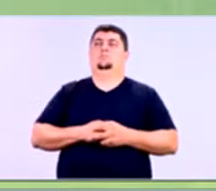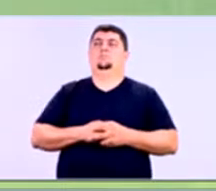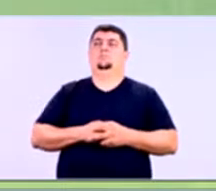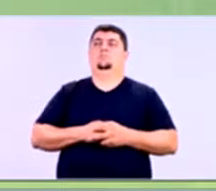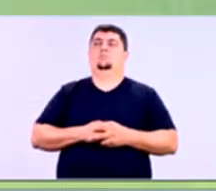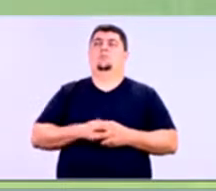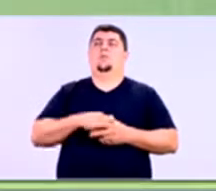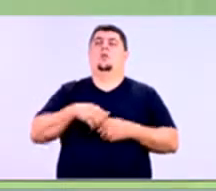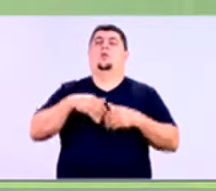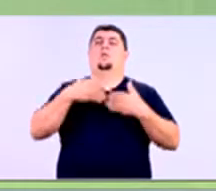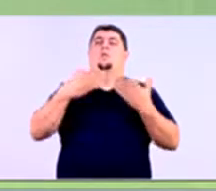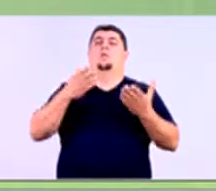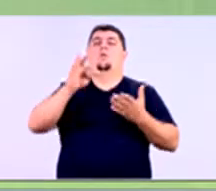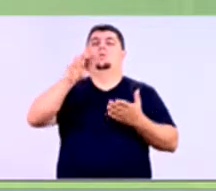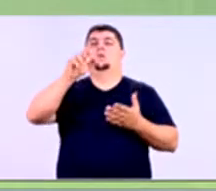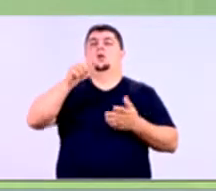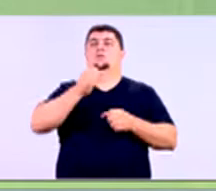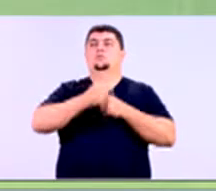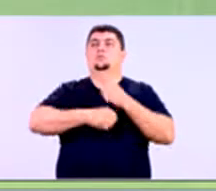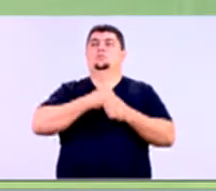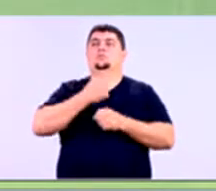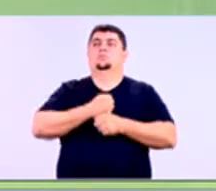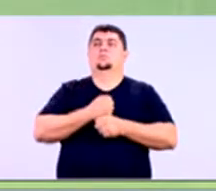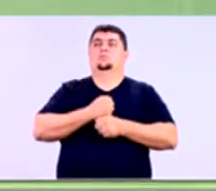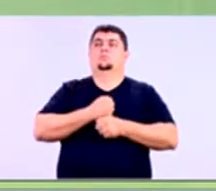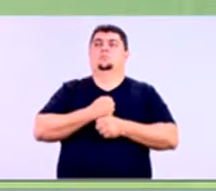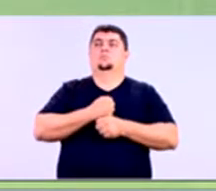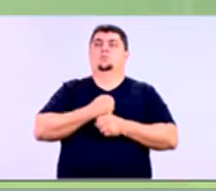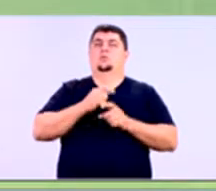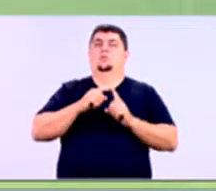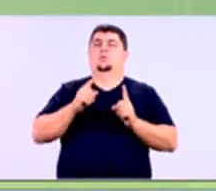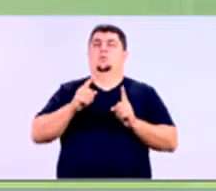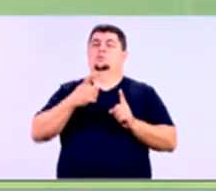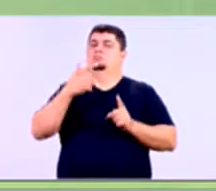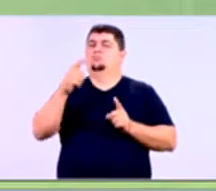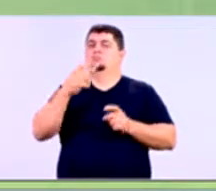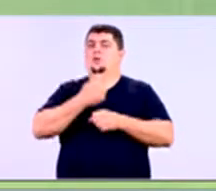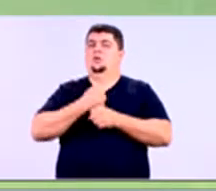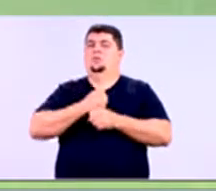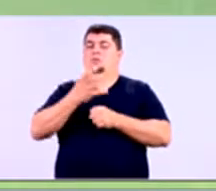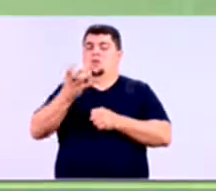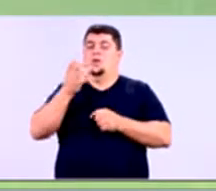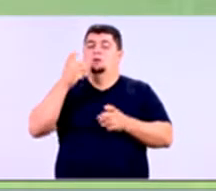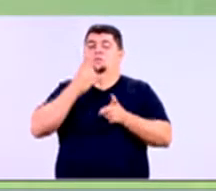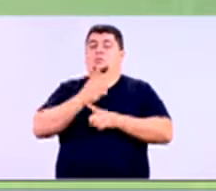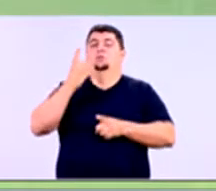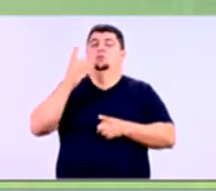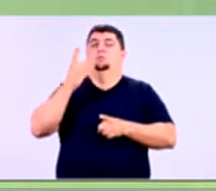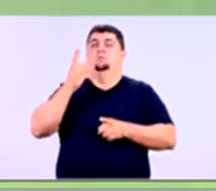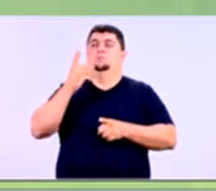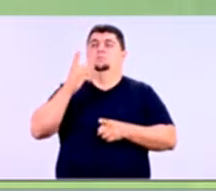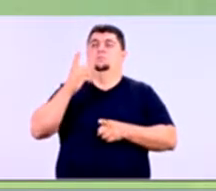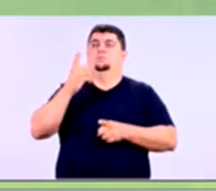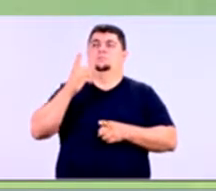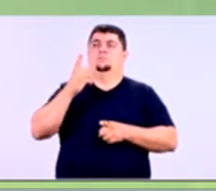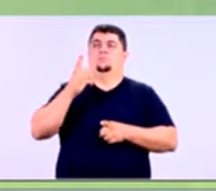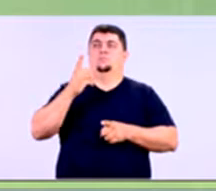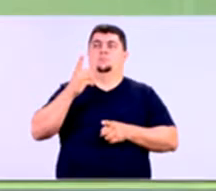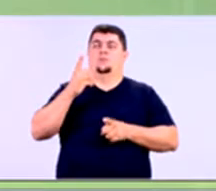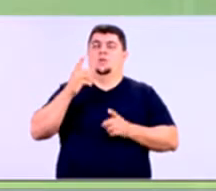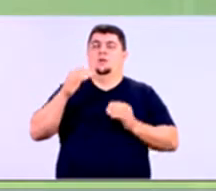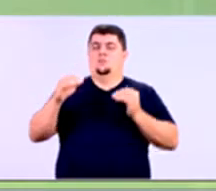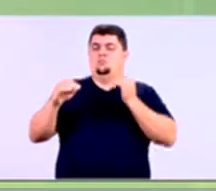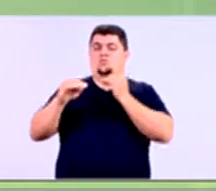Qual a taxa anual? Peraí, então eu não tenho anual e quero encontrar essa anual. Equivalente, ou